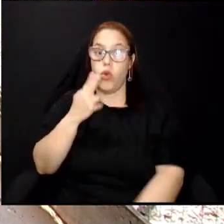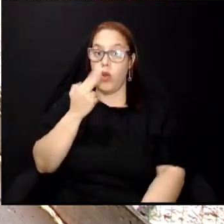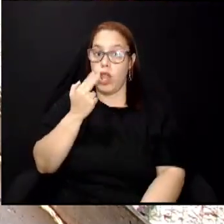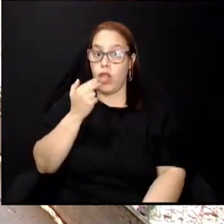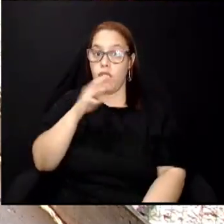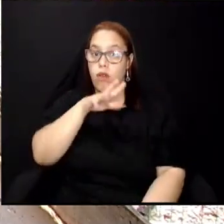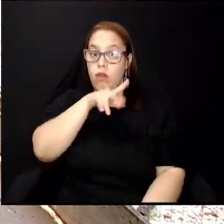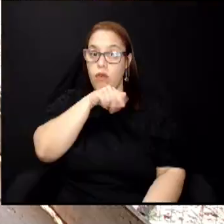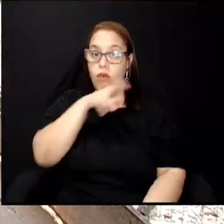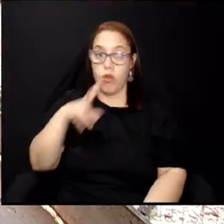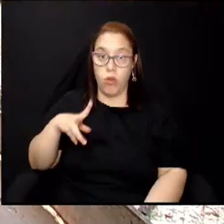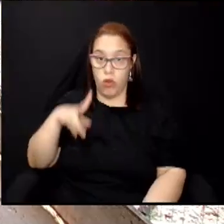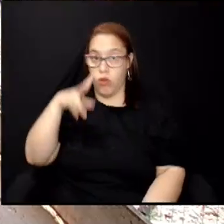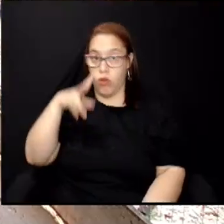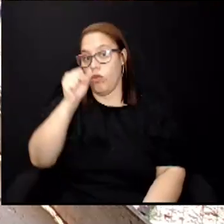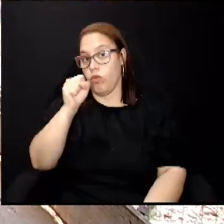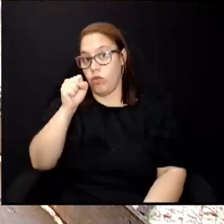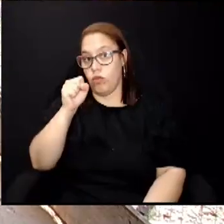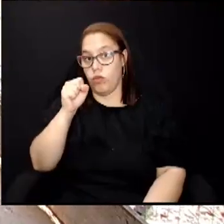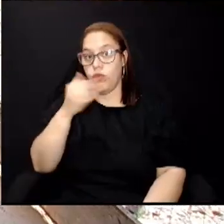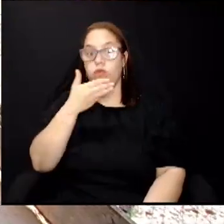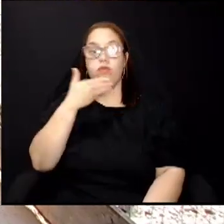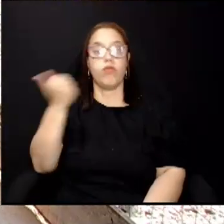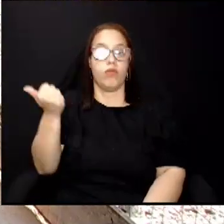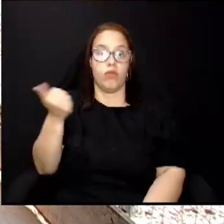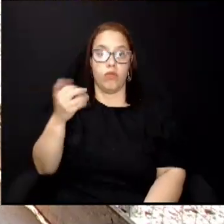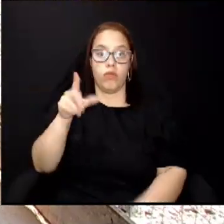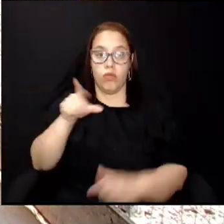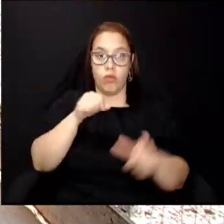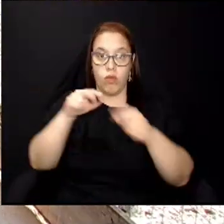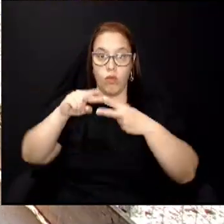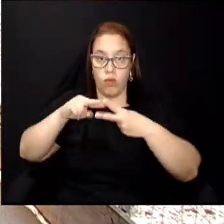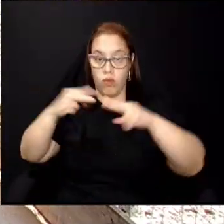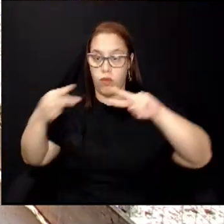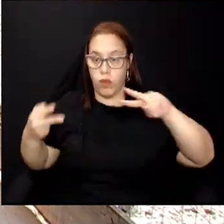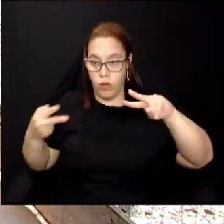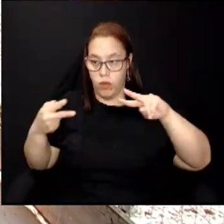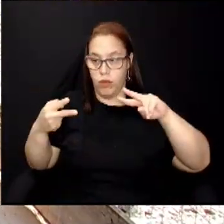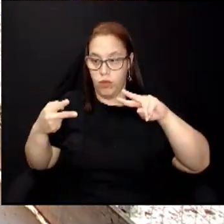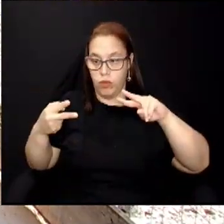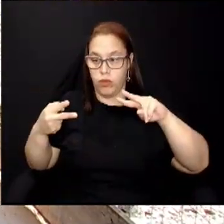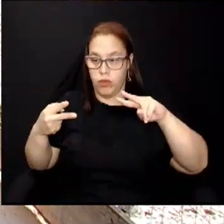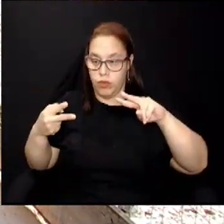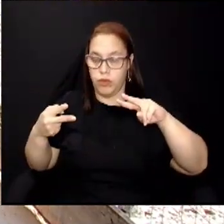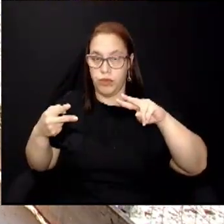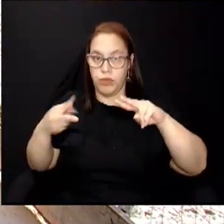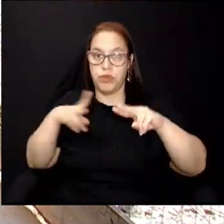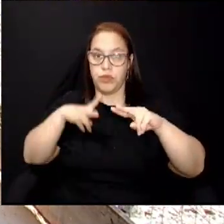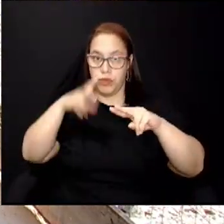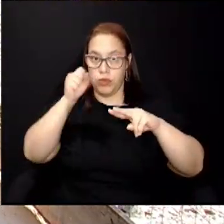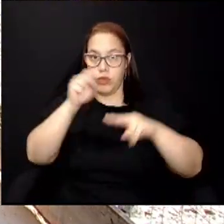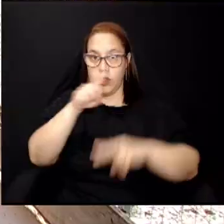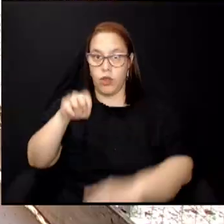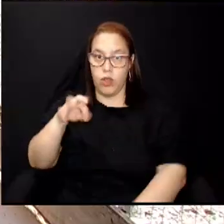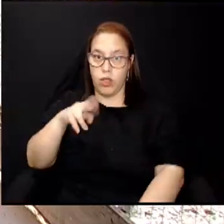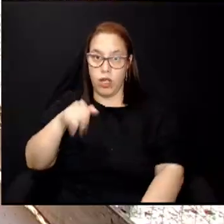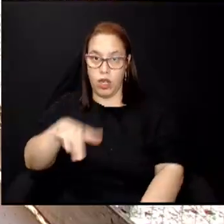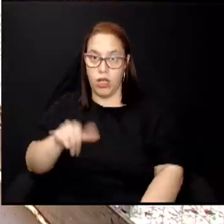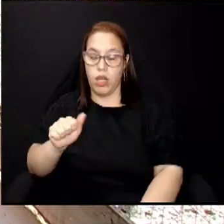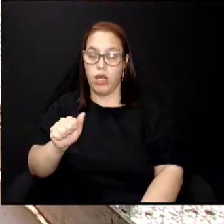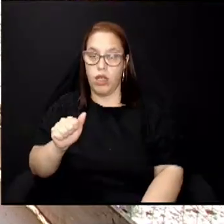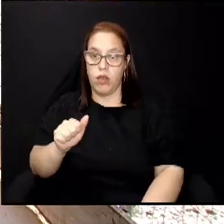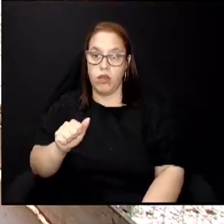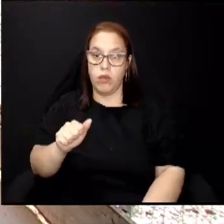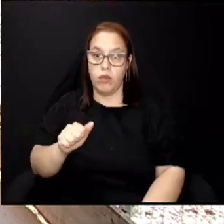forte. Na área do melhoramento e seleção genética, né, também é outro braço muito forte da zootecnia. Né, e a área de